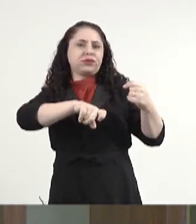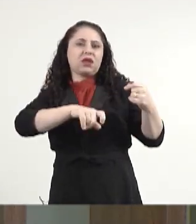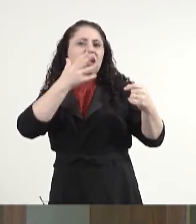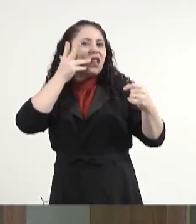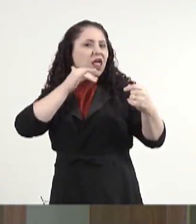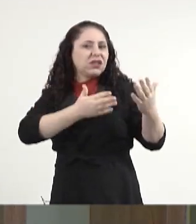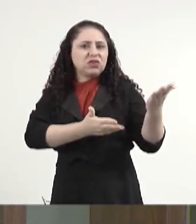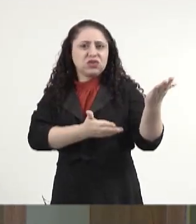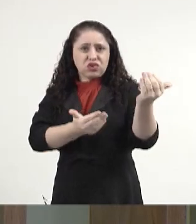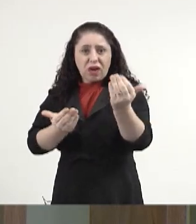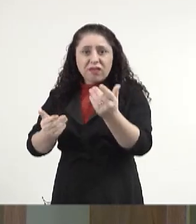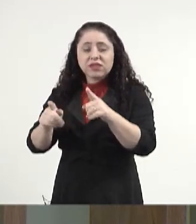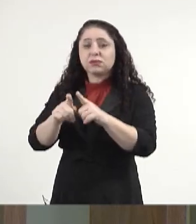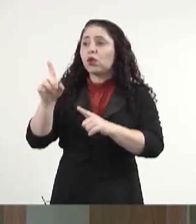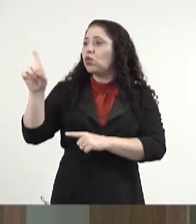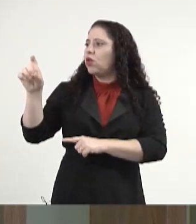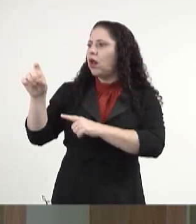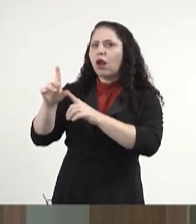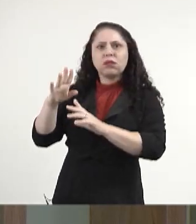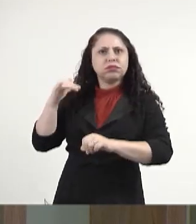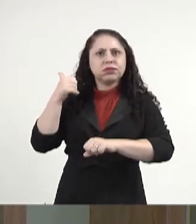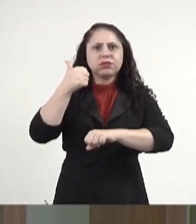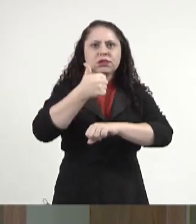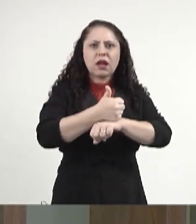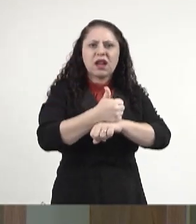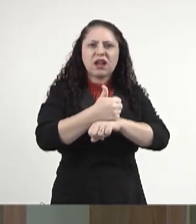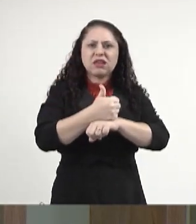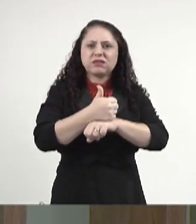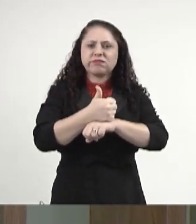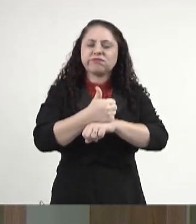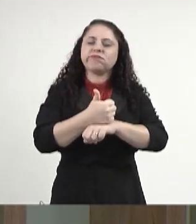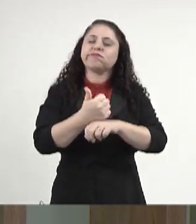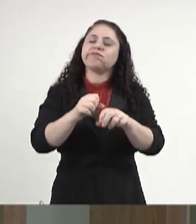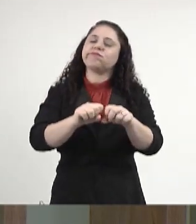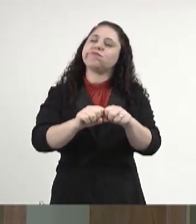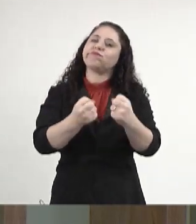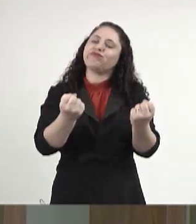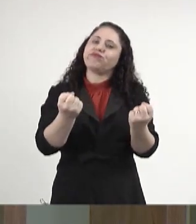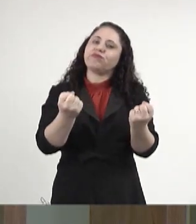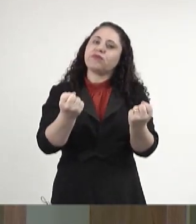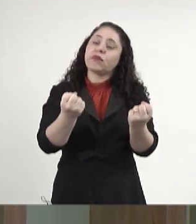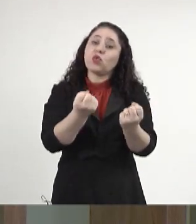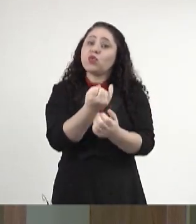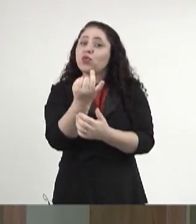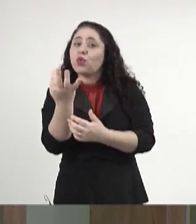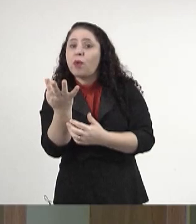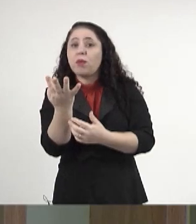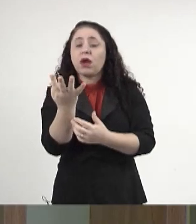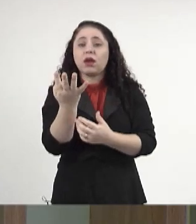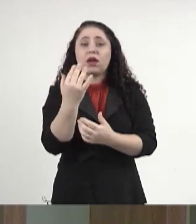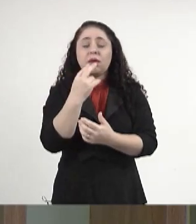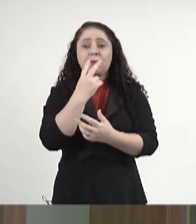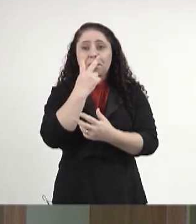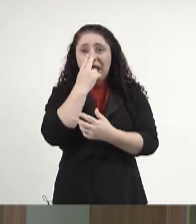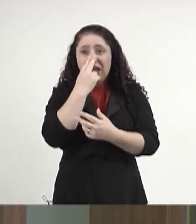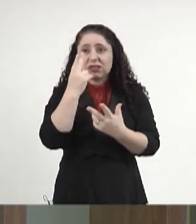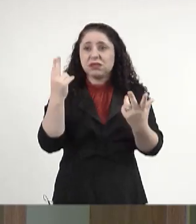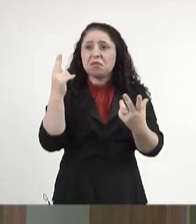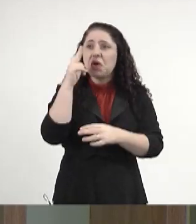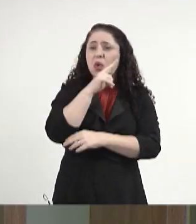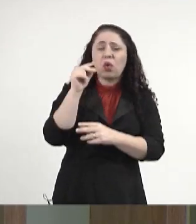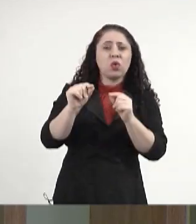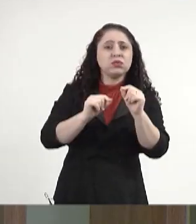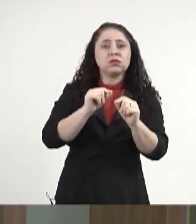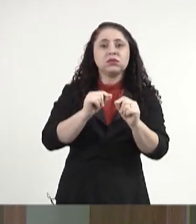das nossas crianças, e Dourados, então, liderando esse mapa negativo. E, além desses números, que são números gritantes, a gente